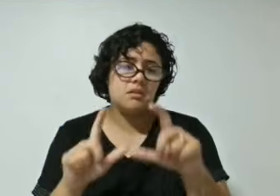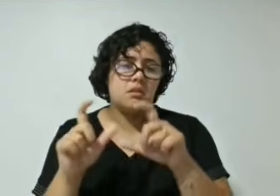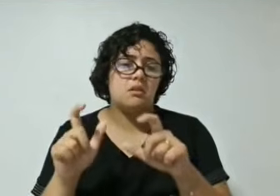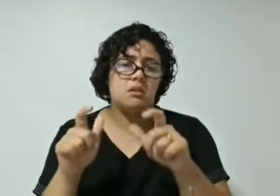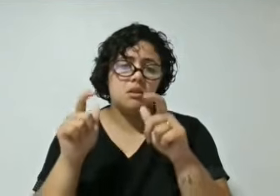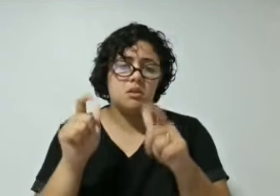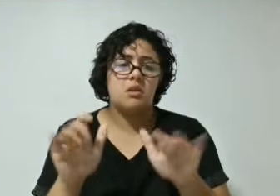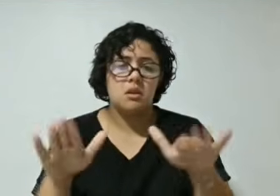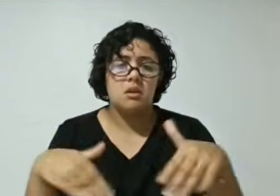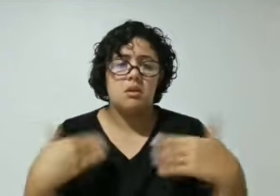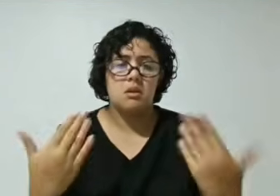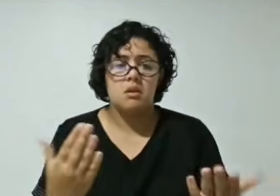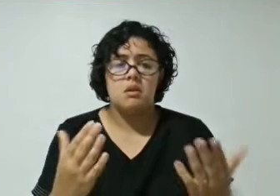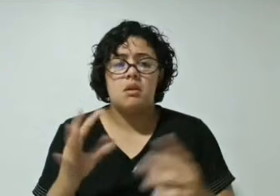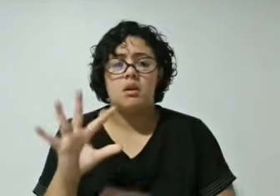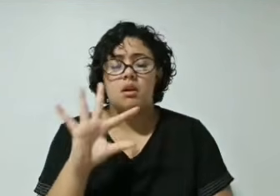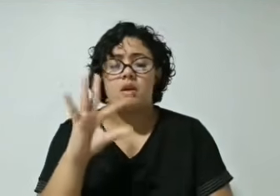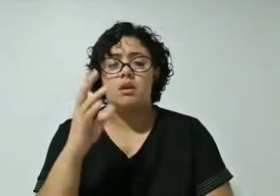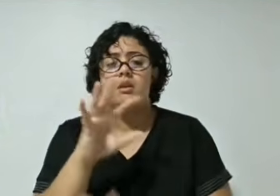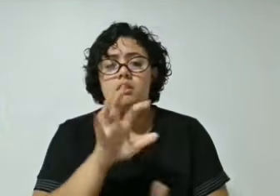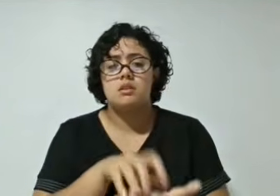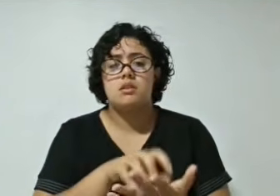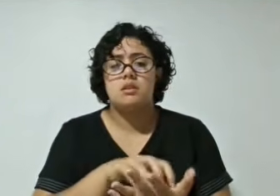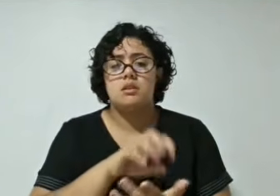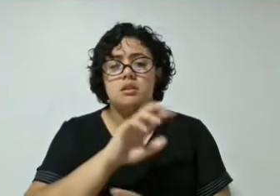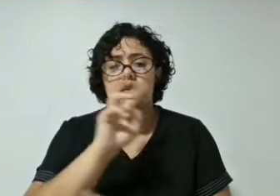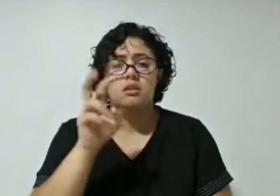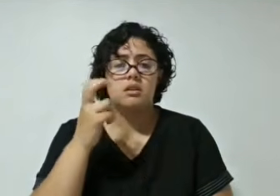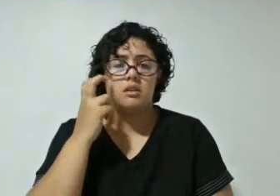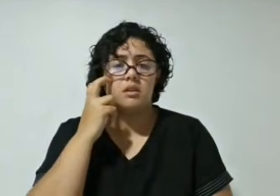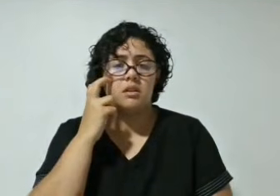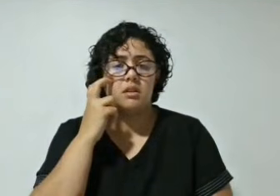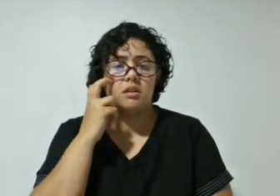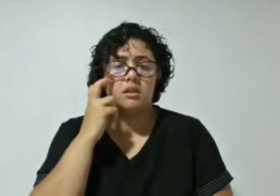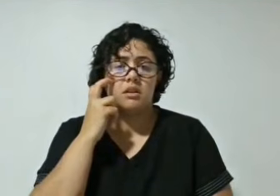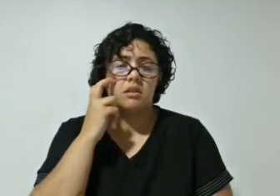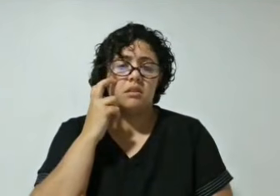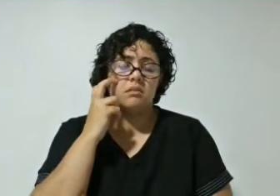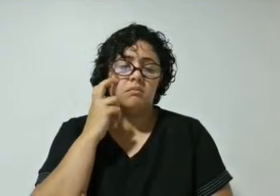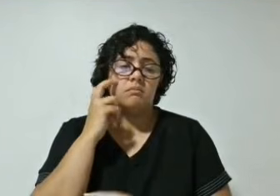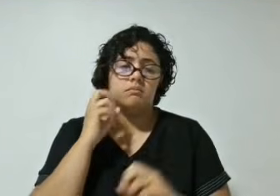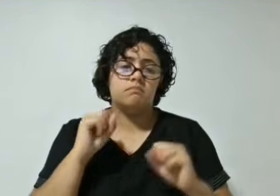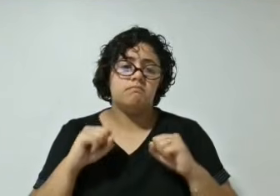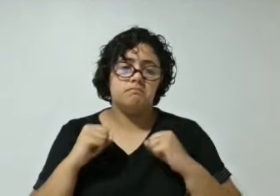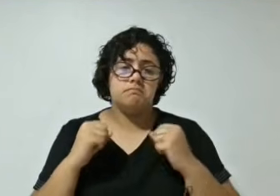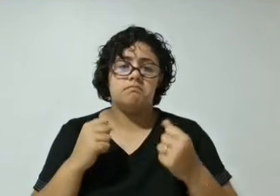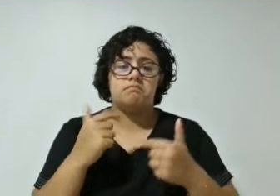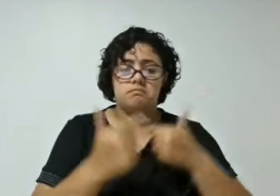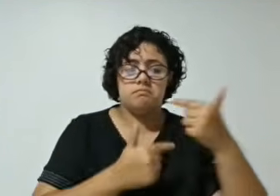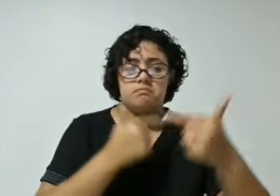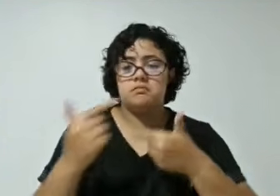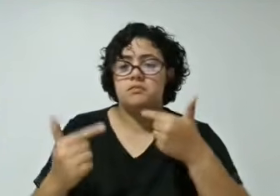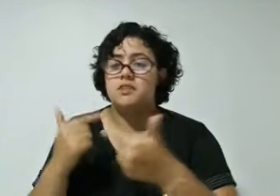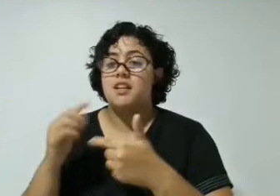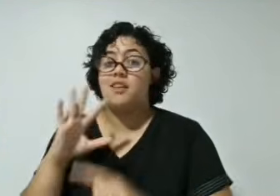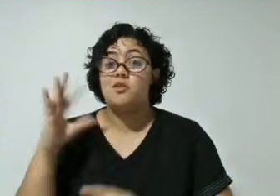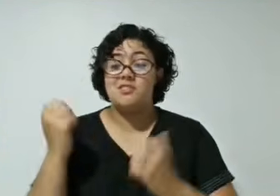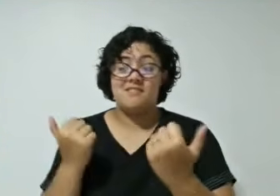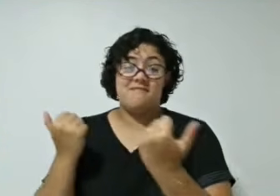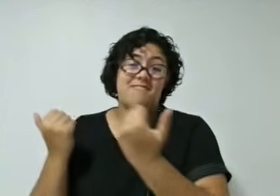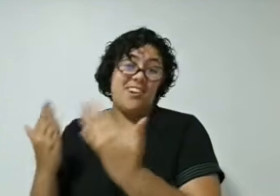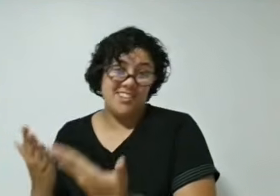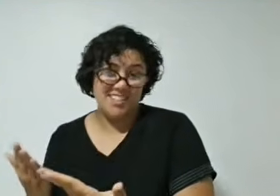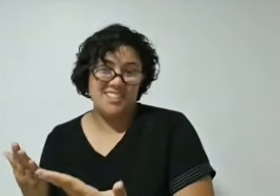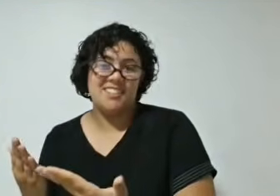Centro Cultural, era um espaço mínimo, as ações elas aconteciam do lado de fora. O Centro Cultural São Bernardo sempre teve